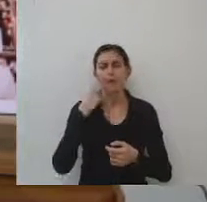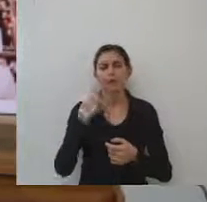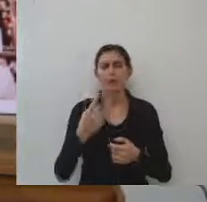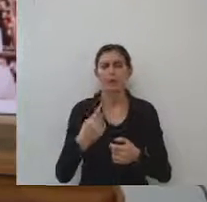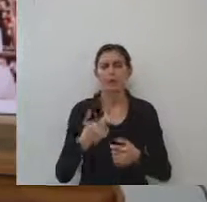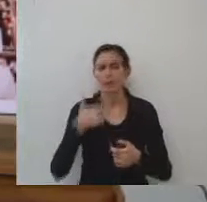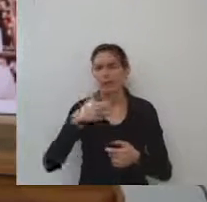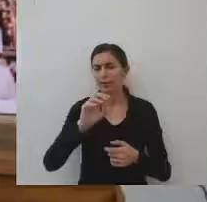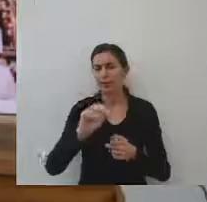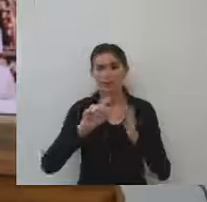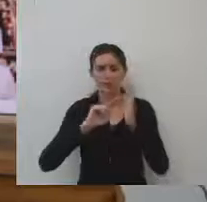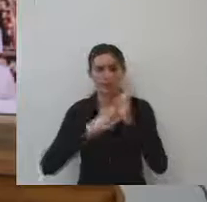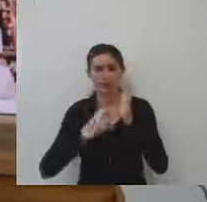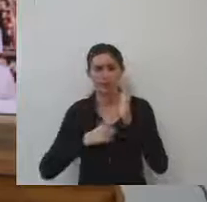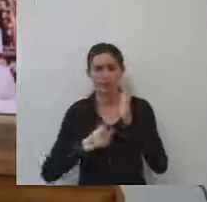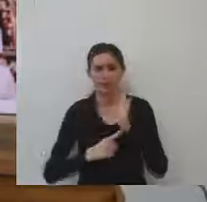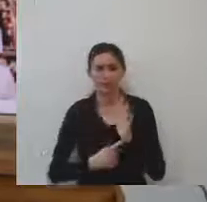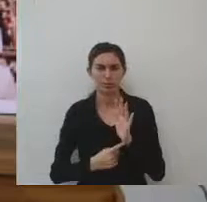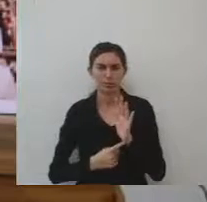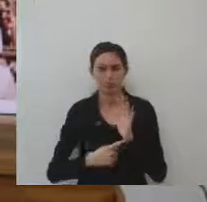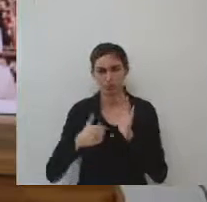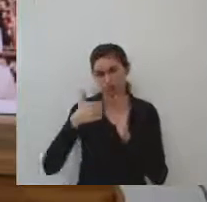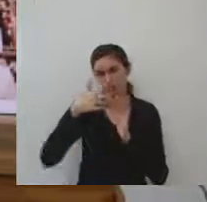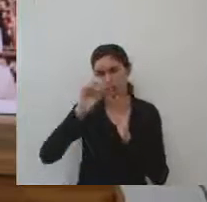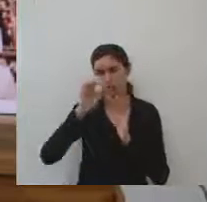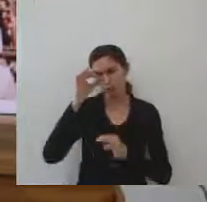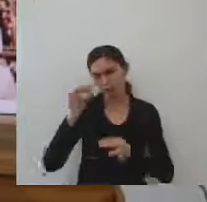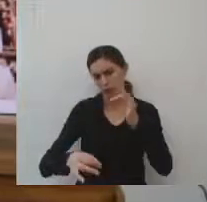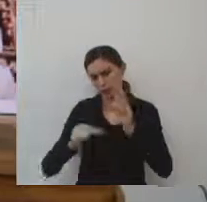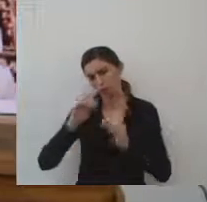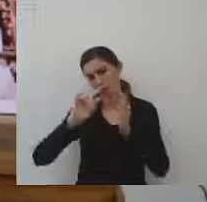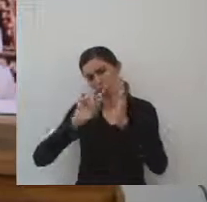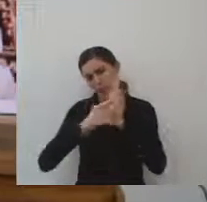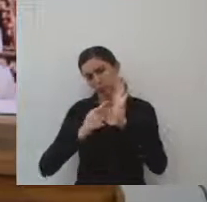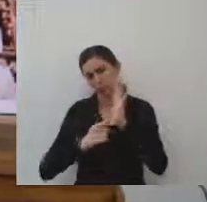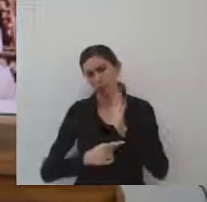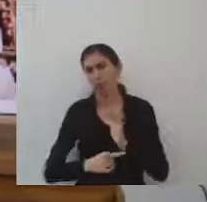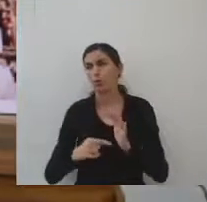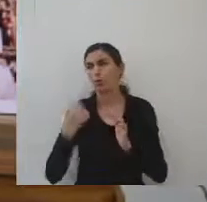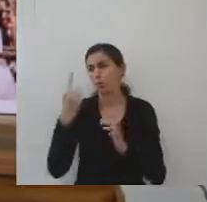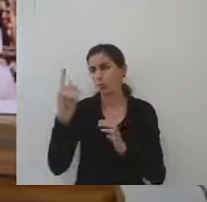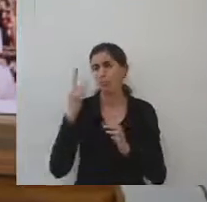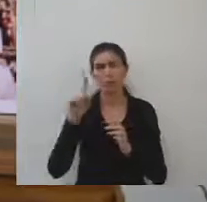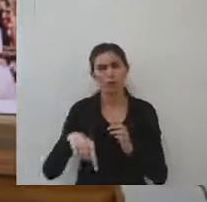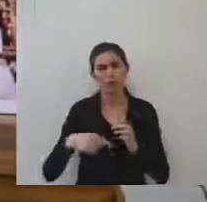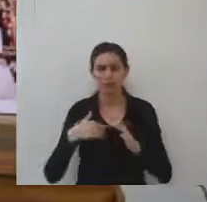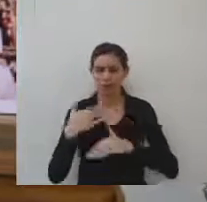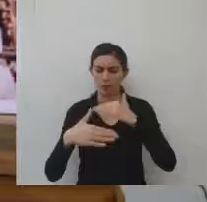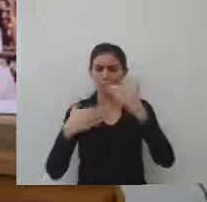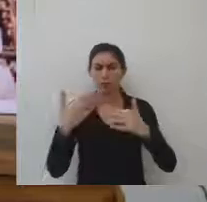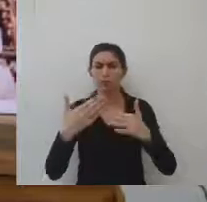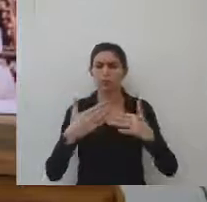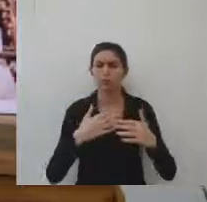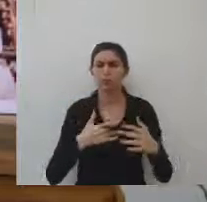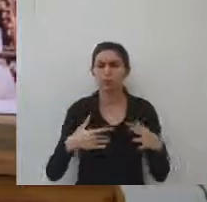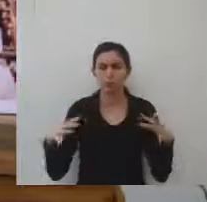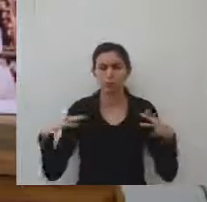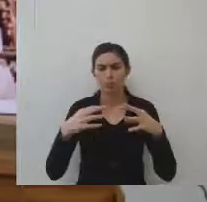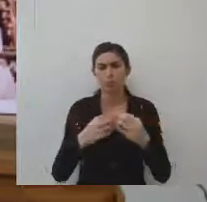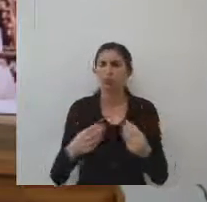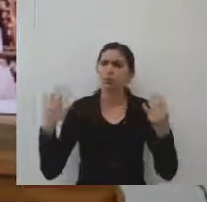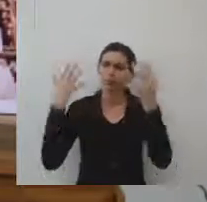observar, são 10 critérios que vão ser julgados. E um deles justamente é a evolução, é ver se todo mundo